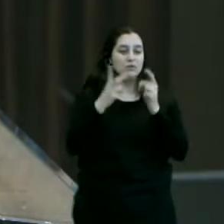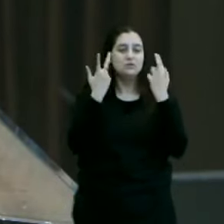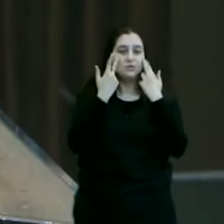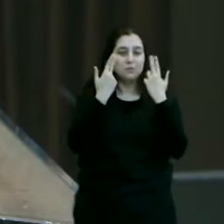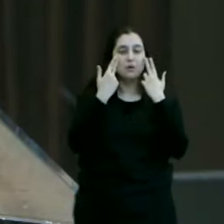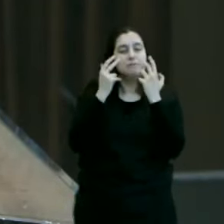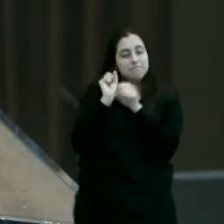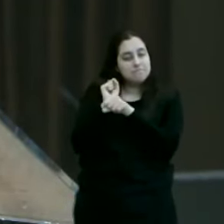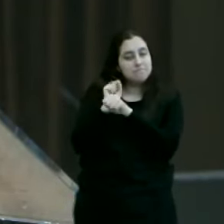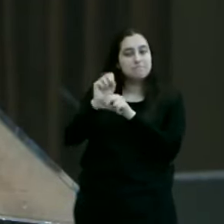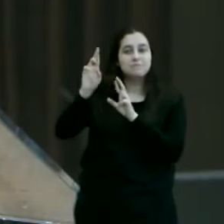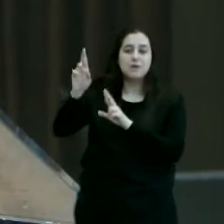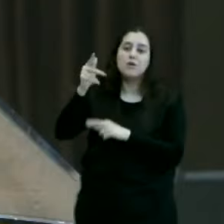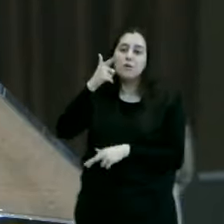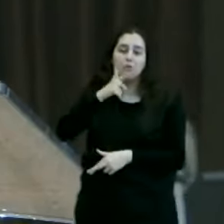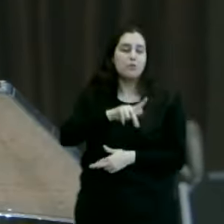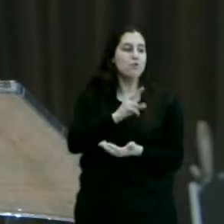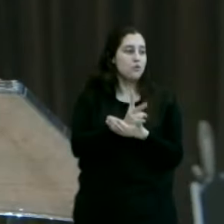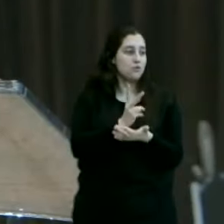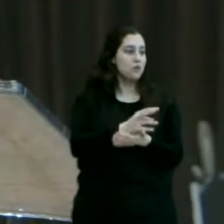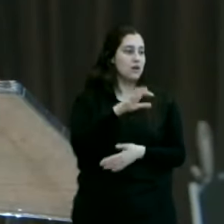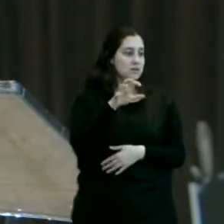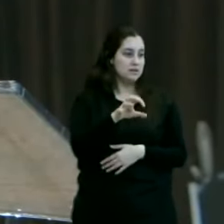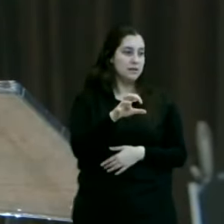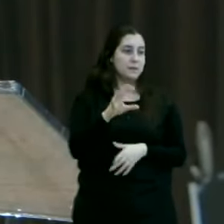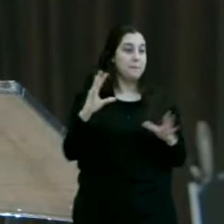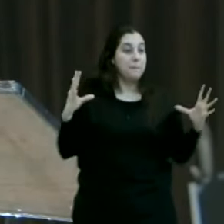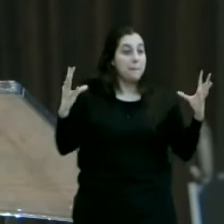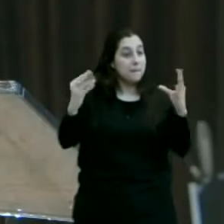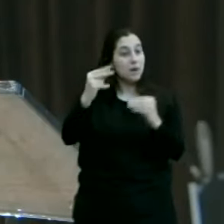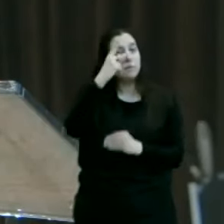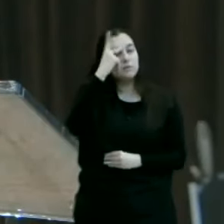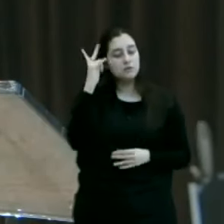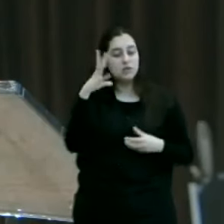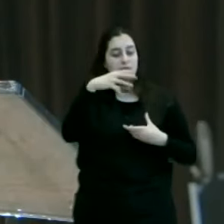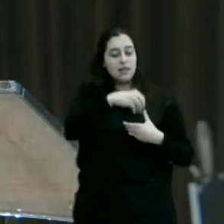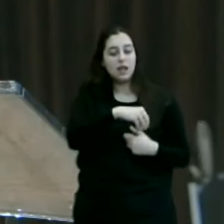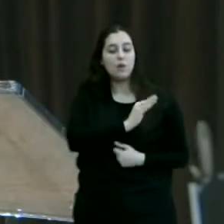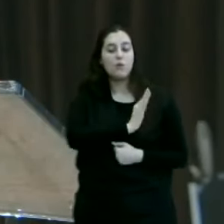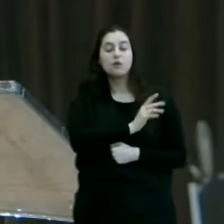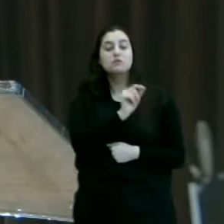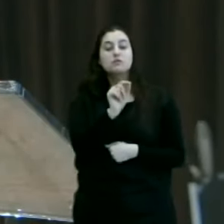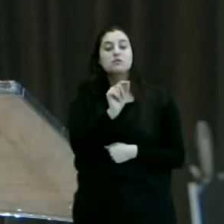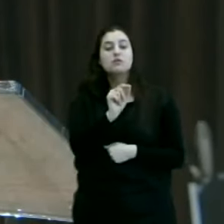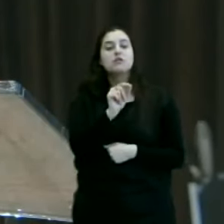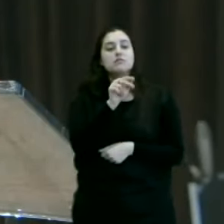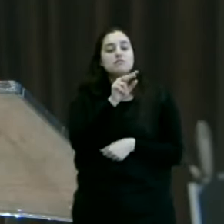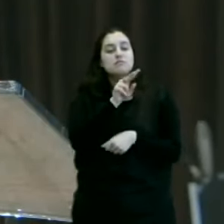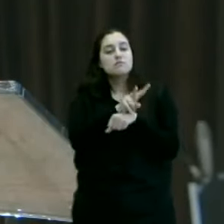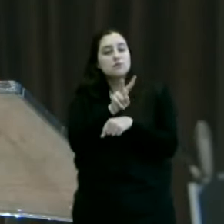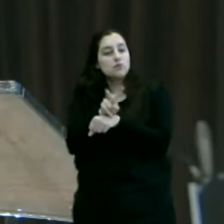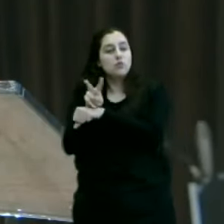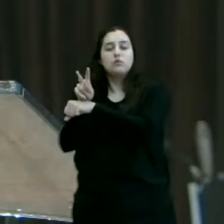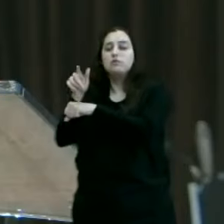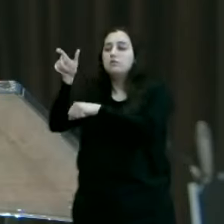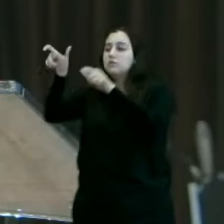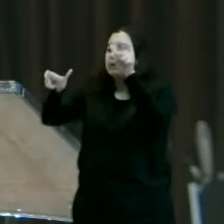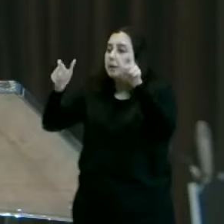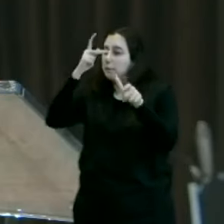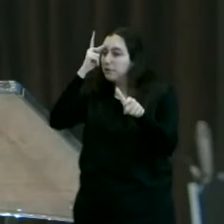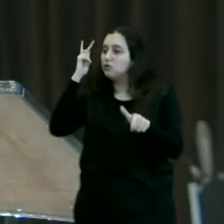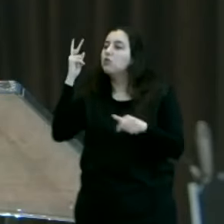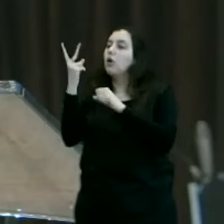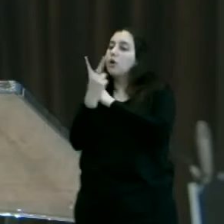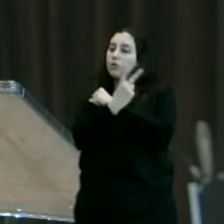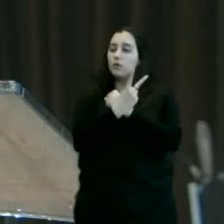assim, que todas as pessoas tenham dentro do seu coração esse cuidado com o outro, para que a